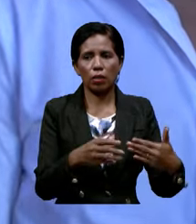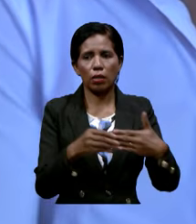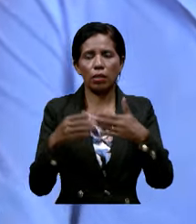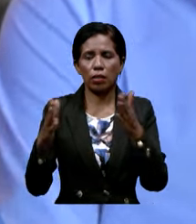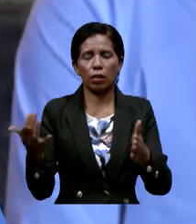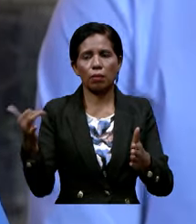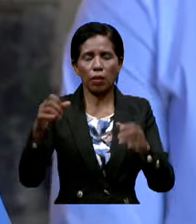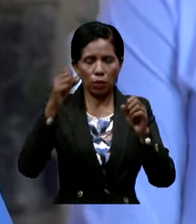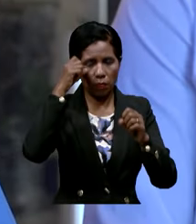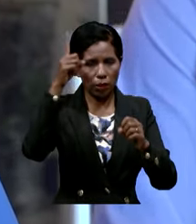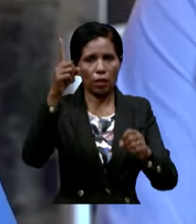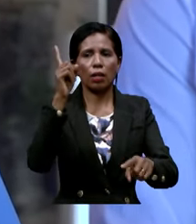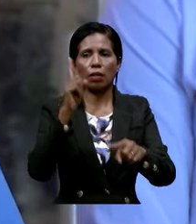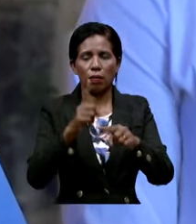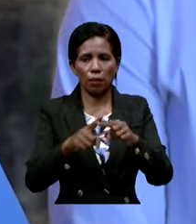e a bele